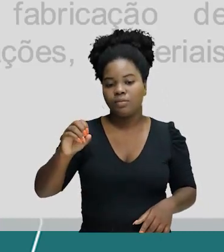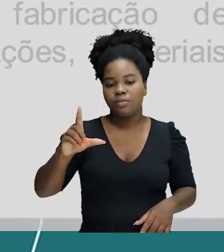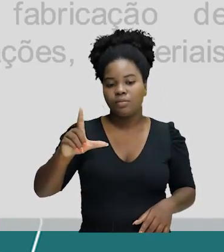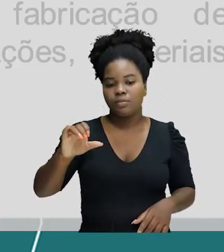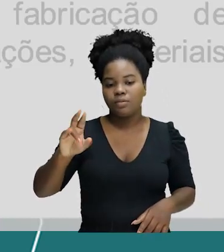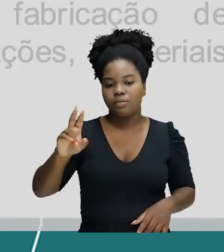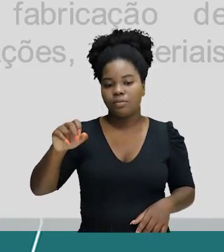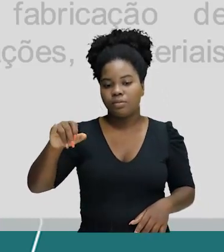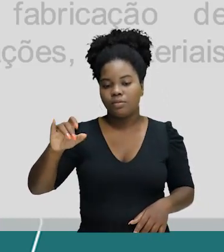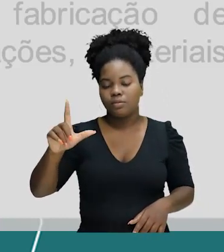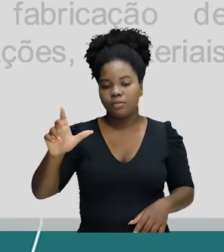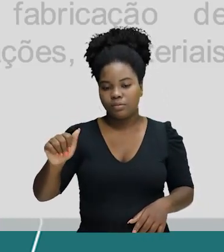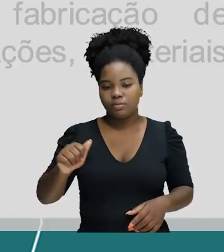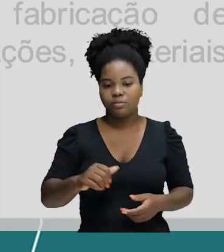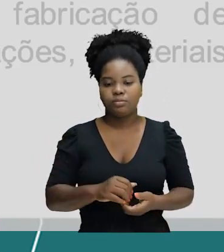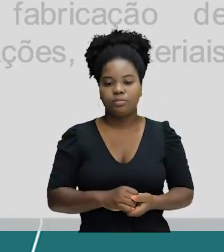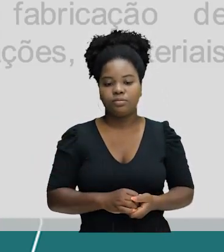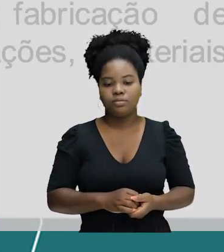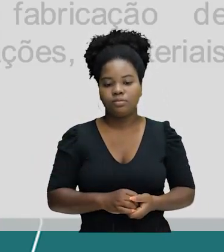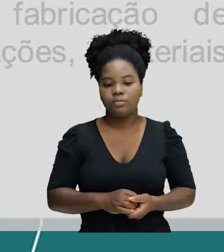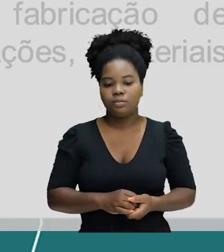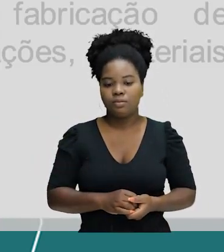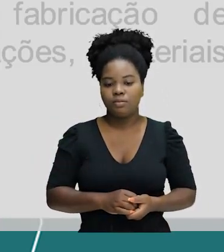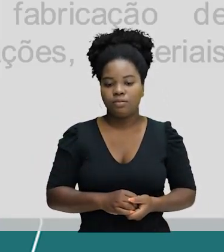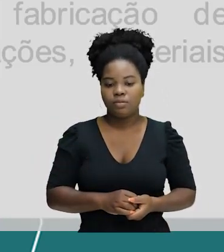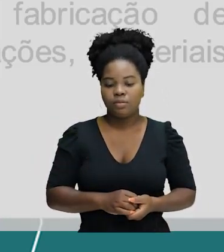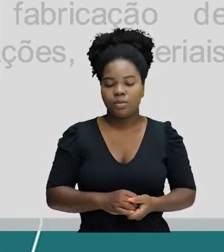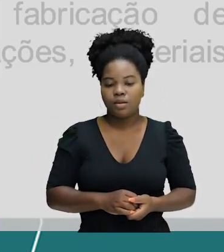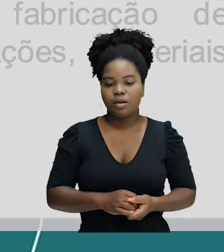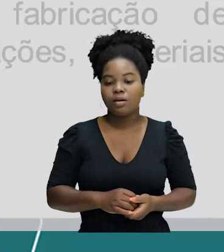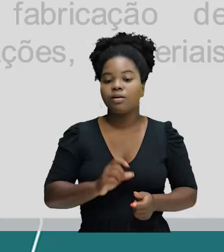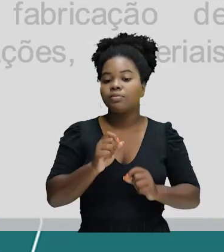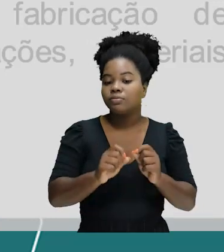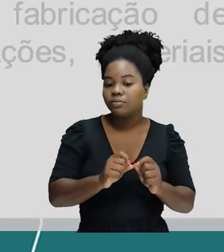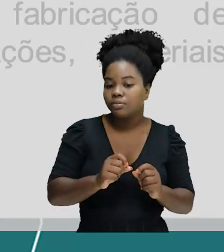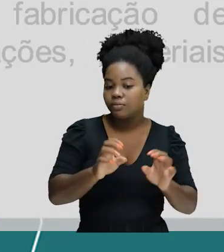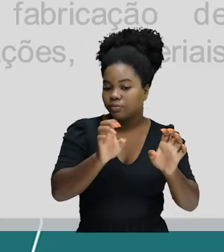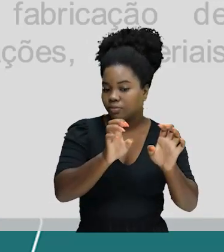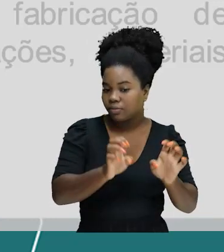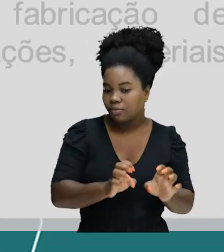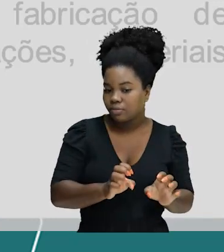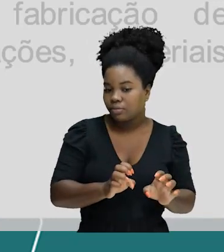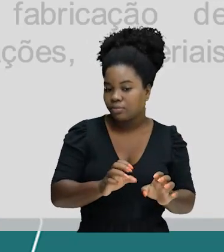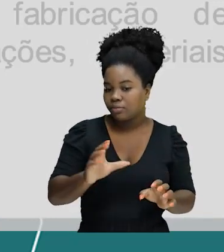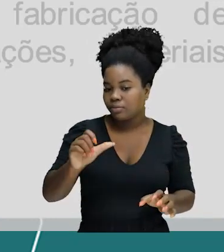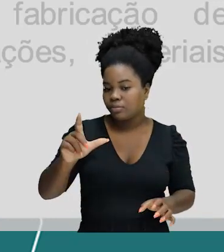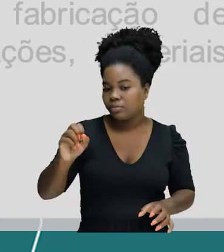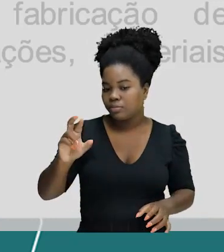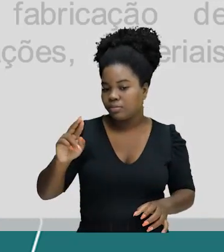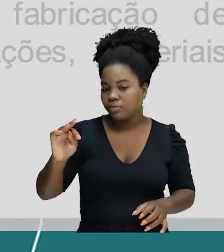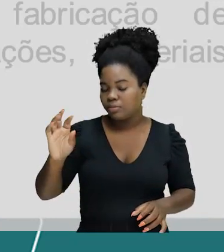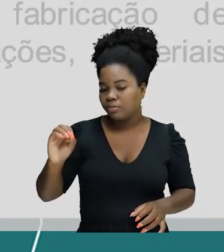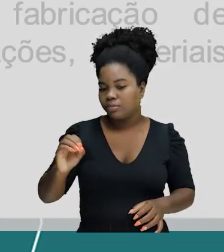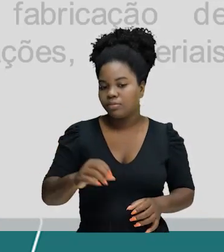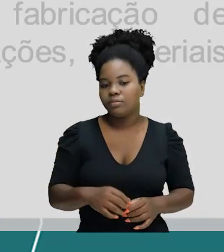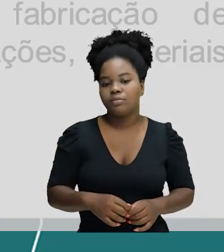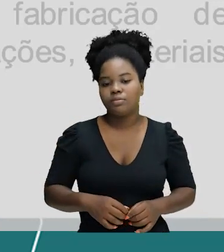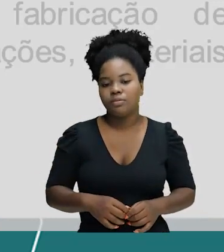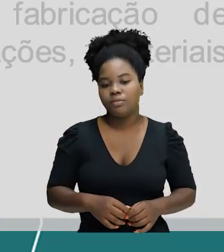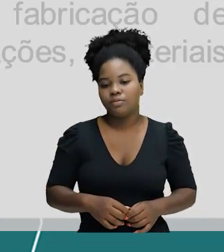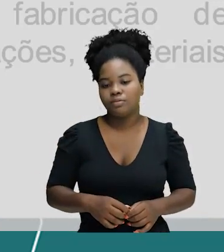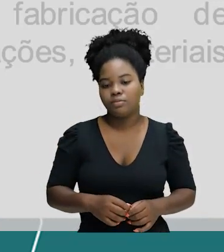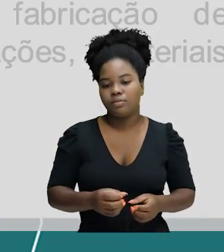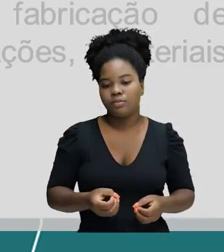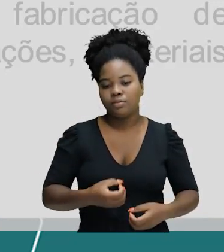de polivinila. Que é o monômero? É o cloreto de vinila, certo? Que vai